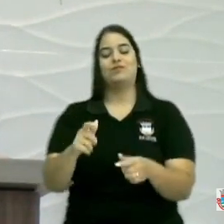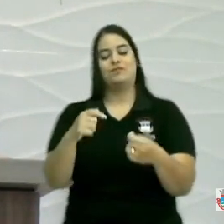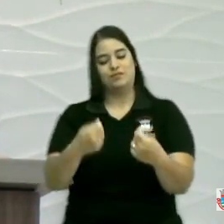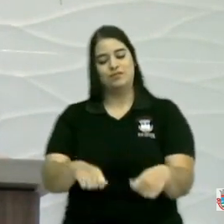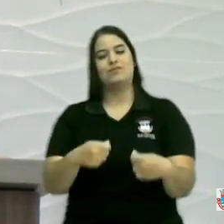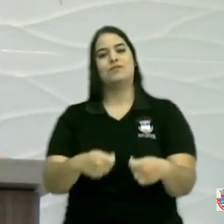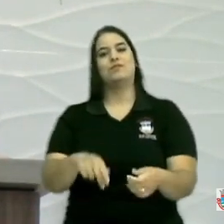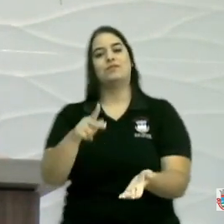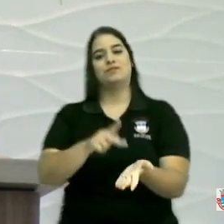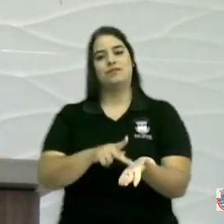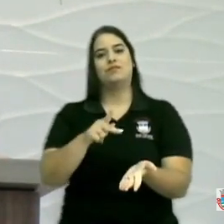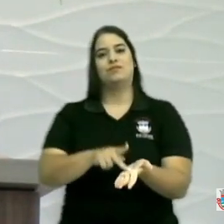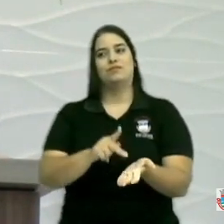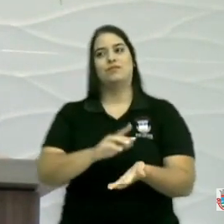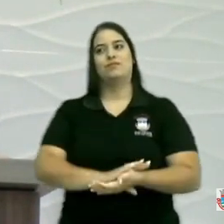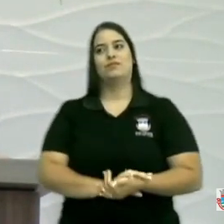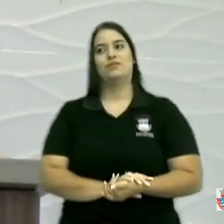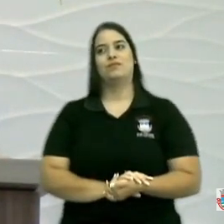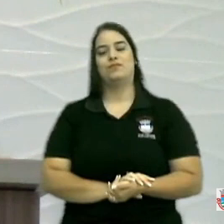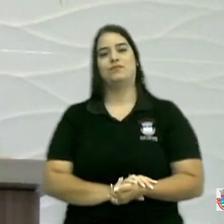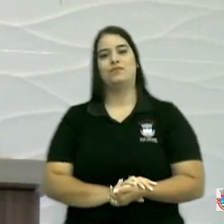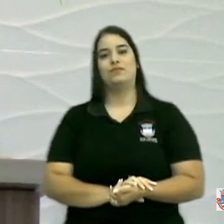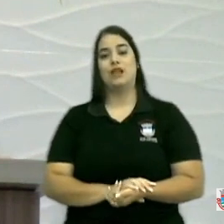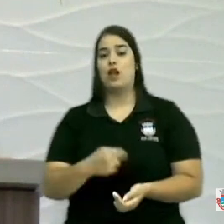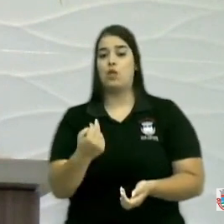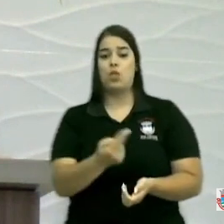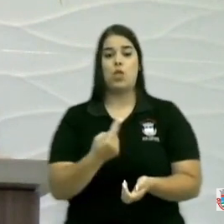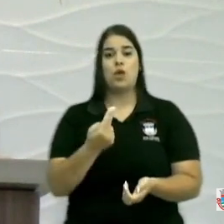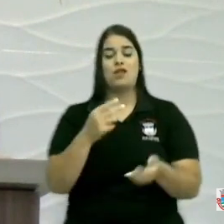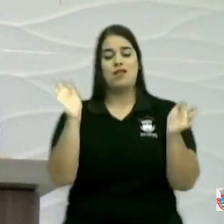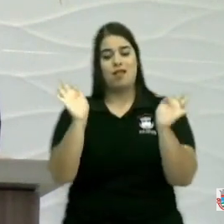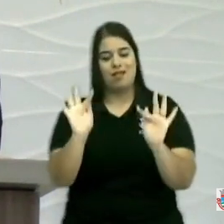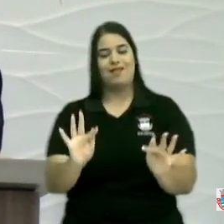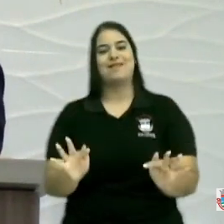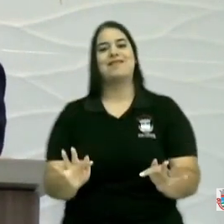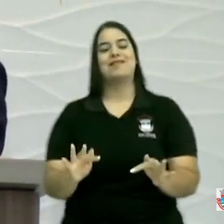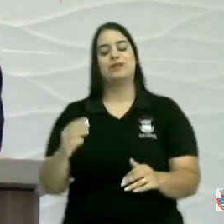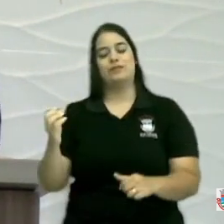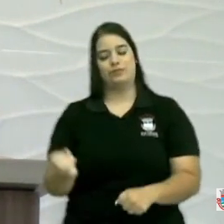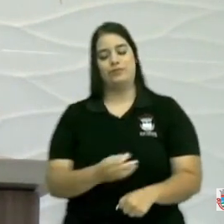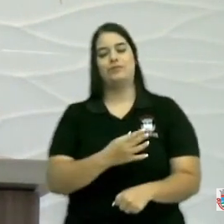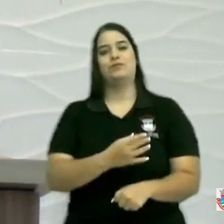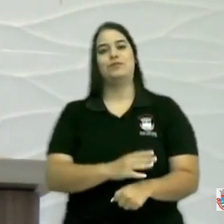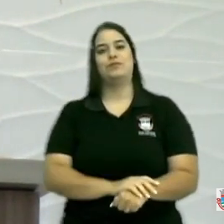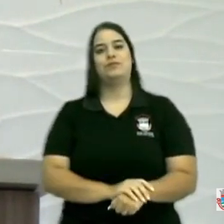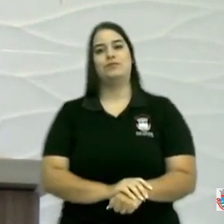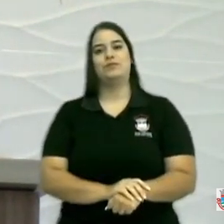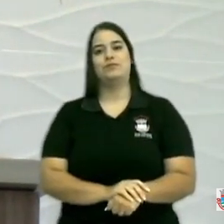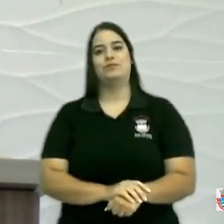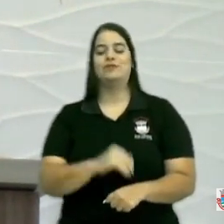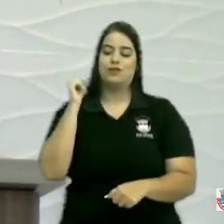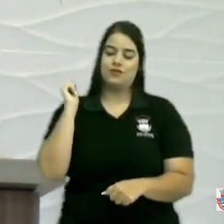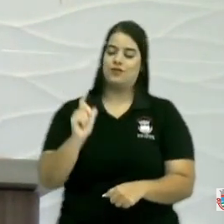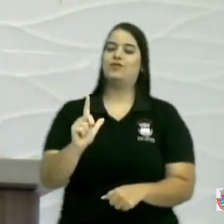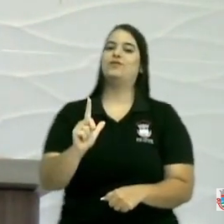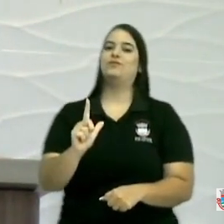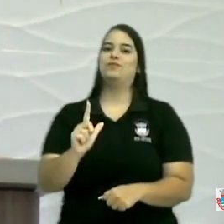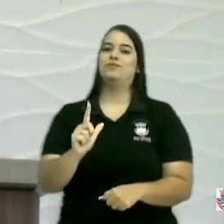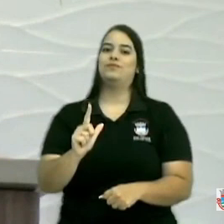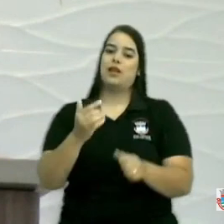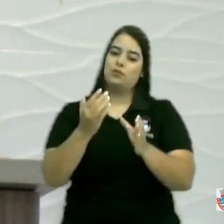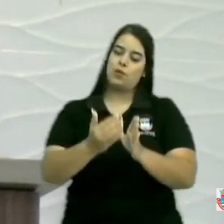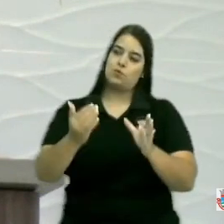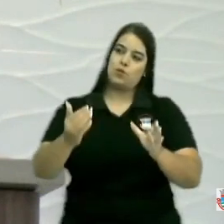fato, para aqueles que mais precisam. Então, a gente está muito feliz por essa nova inauguração e ampliação da